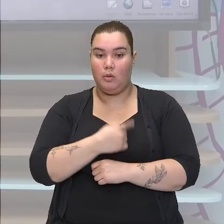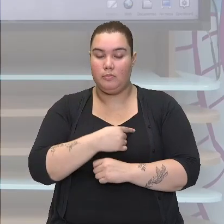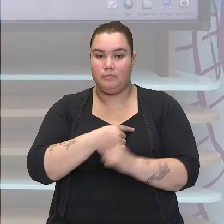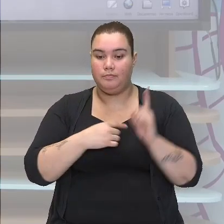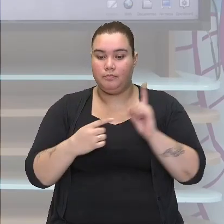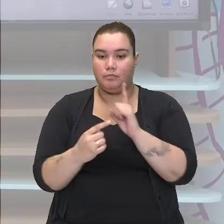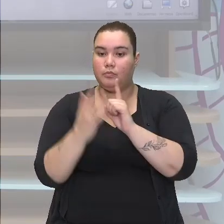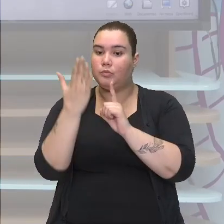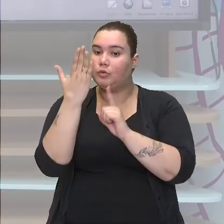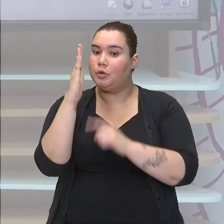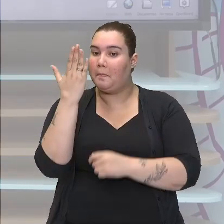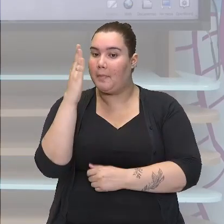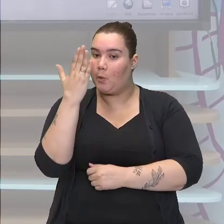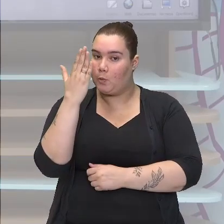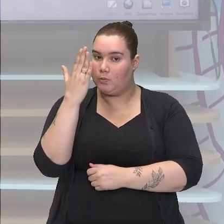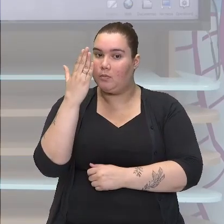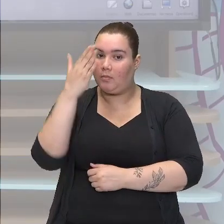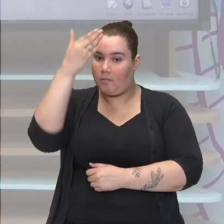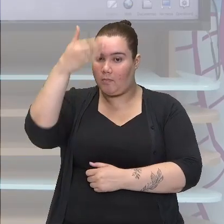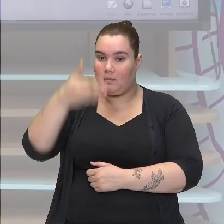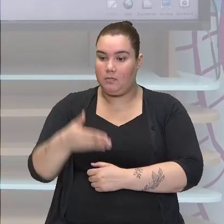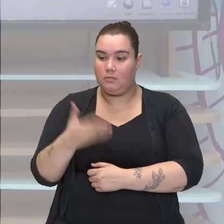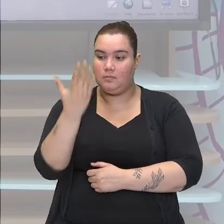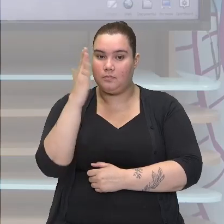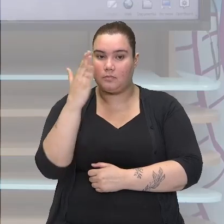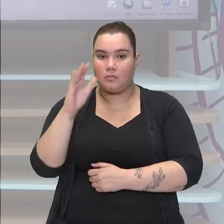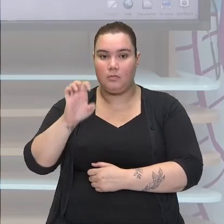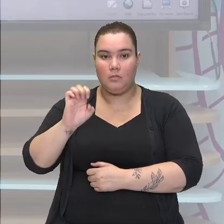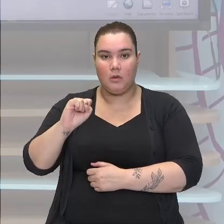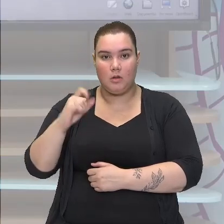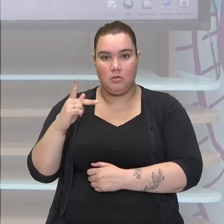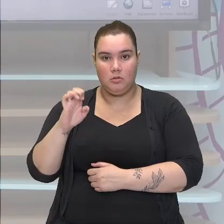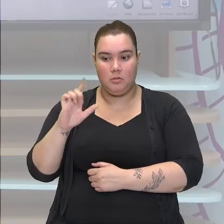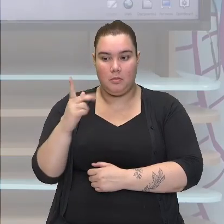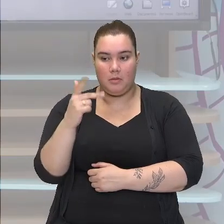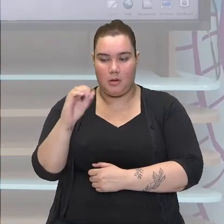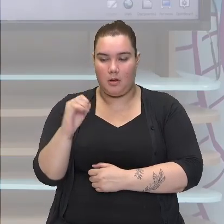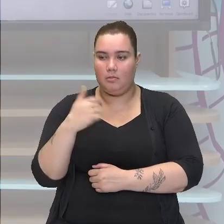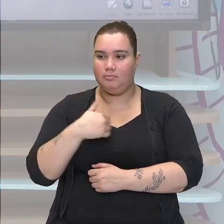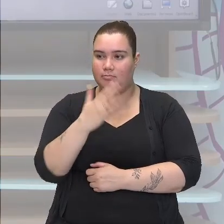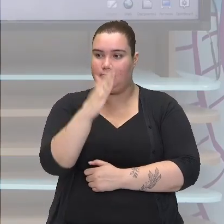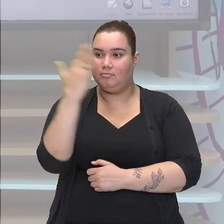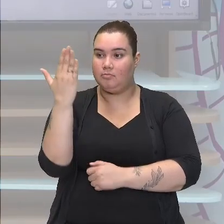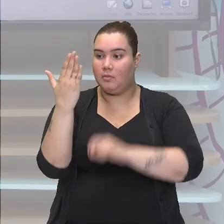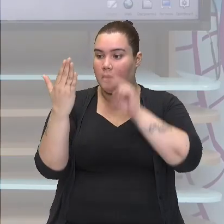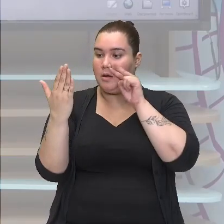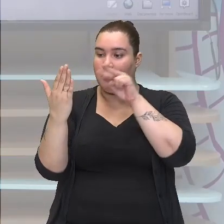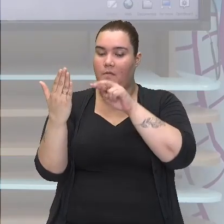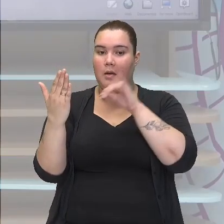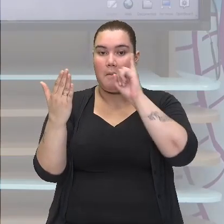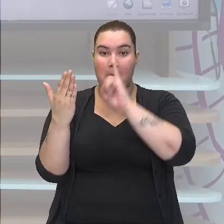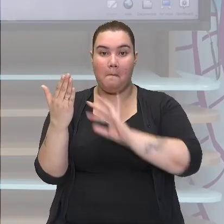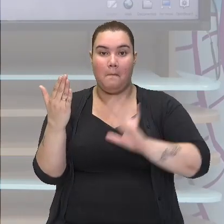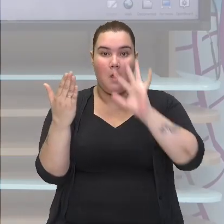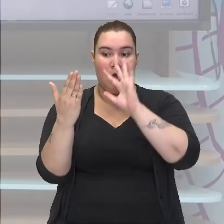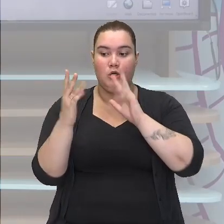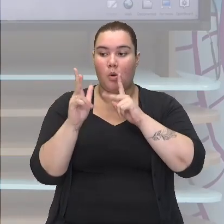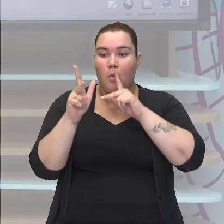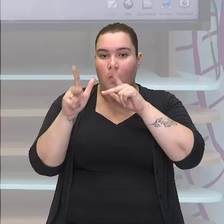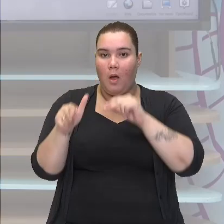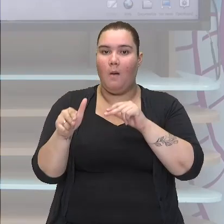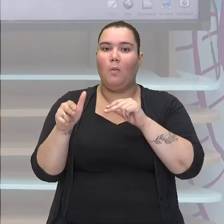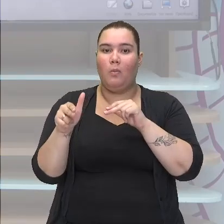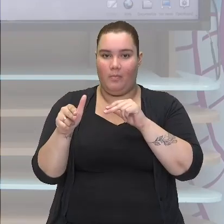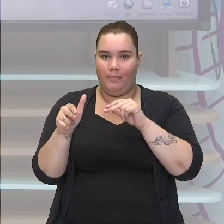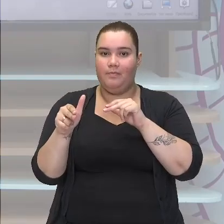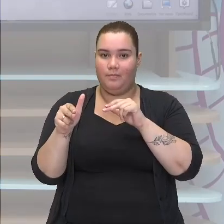Porque o espelho, ele está refletindo o quê? A nossa imagem, certo? Então, veja